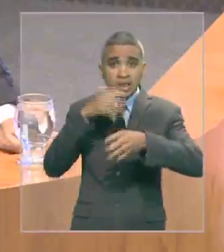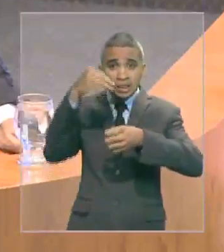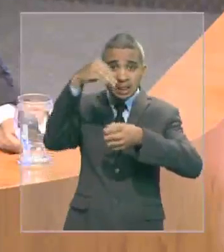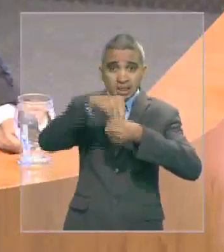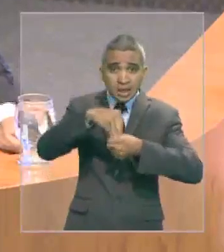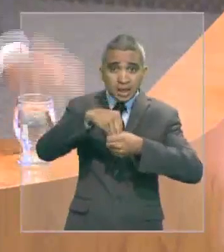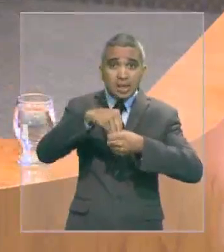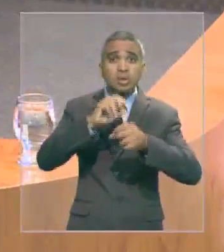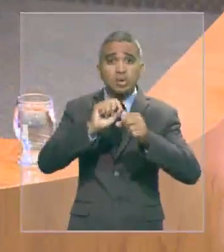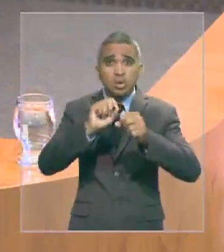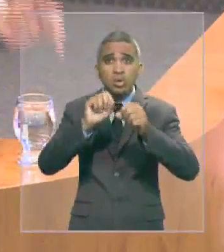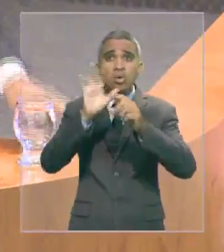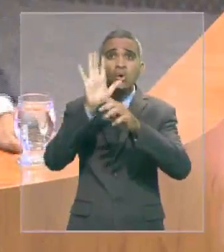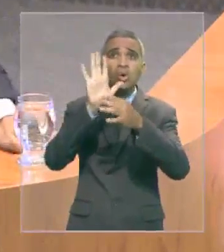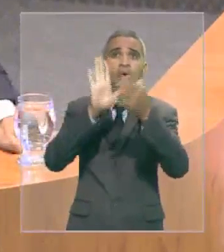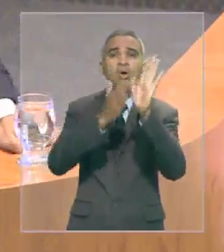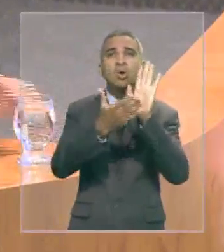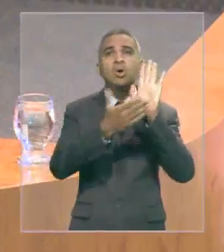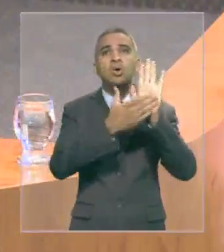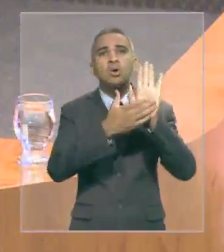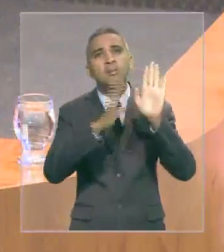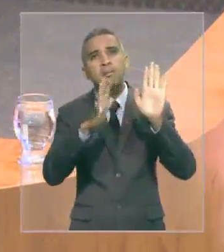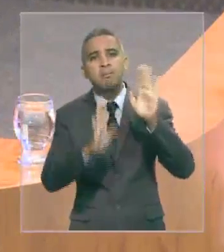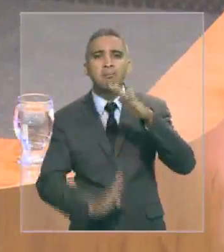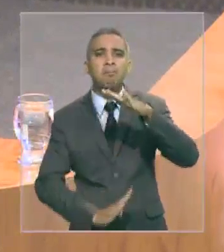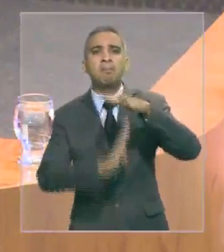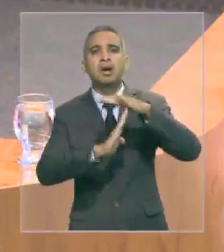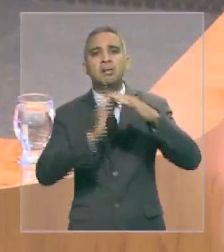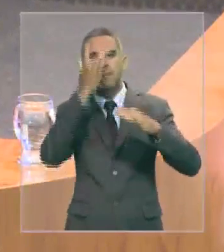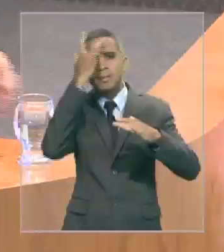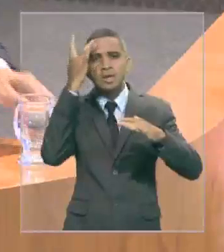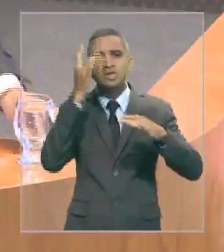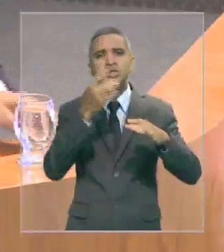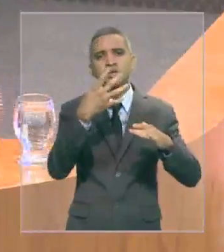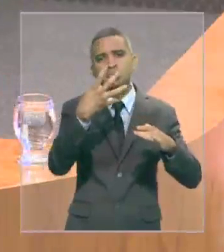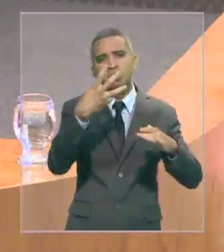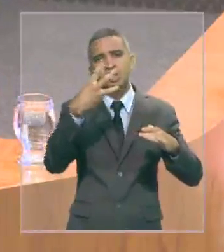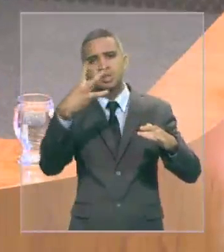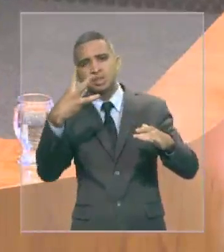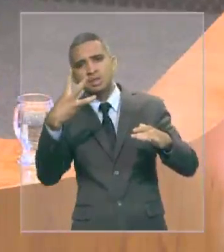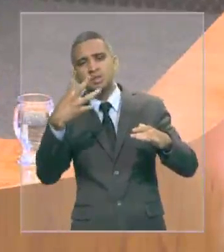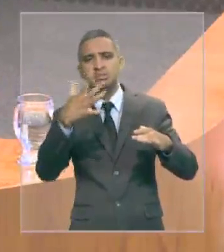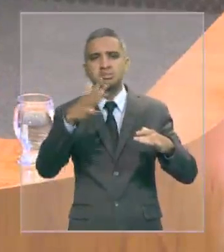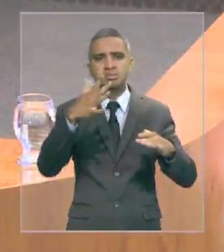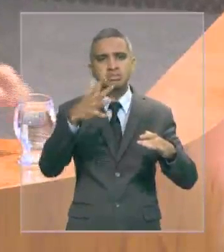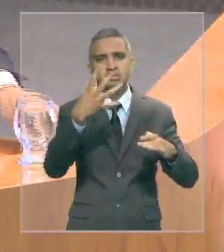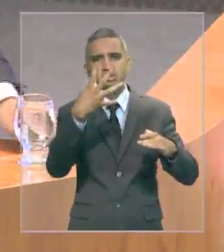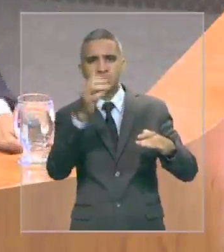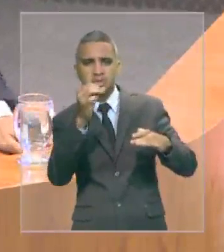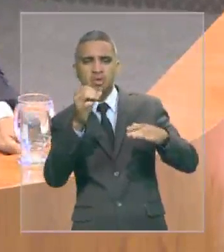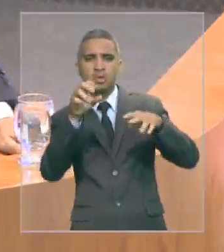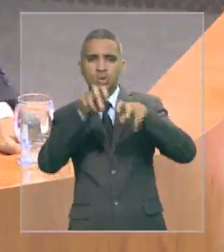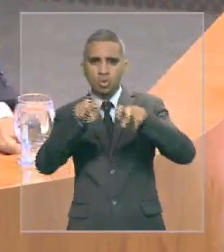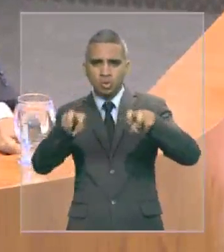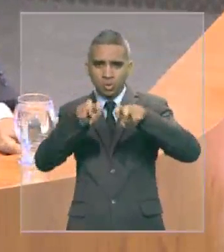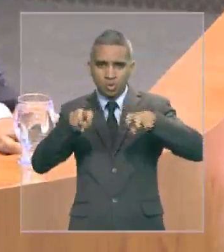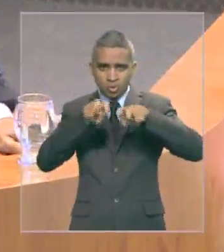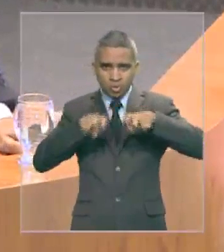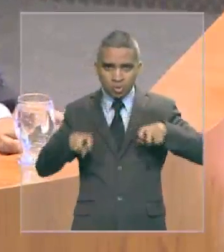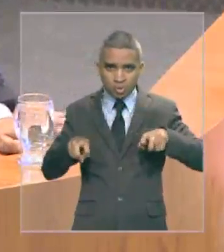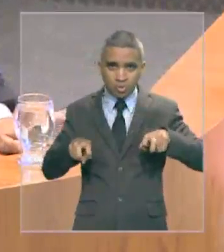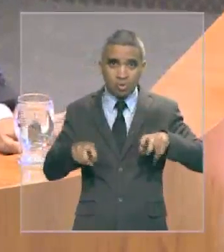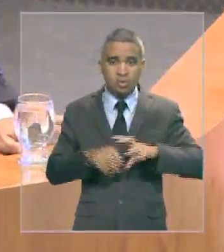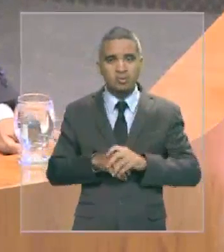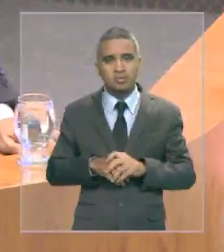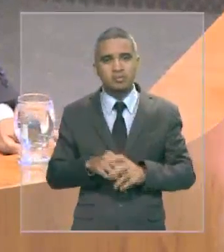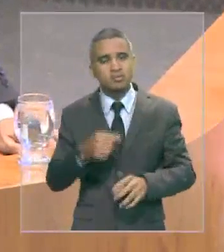de superlotação, geralmente 43 ou 60 lugares. Venho aqui desafiar e analisar a